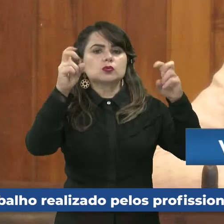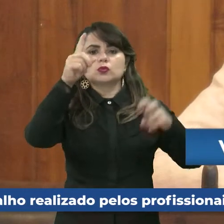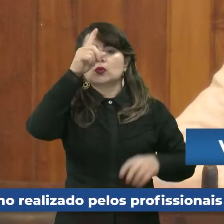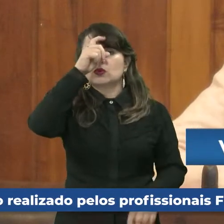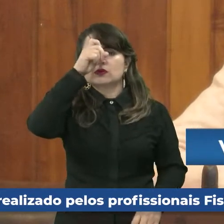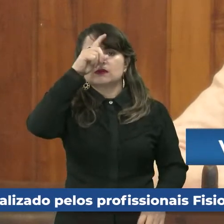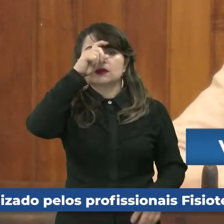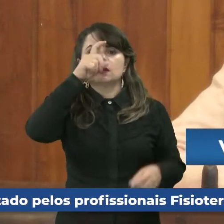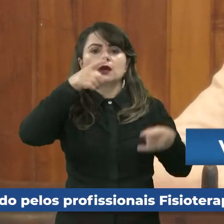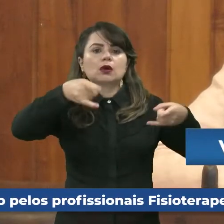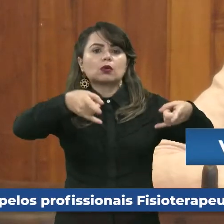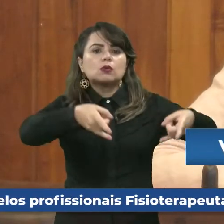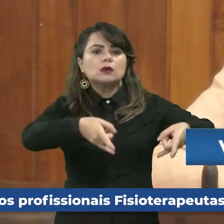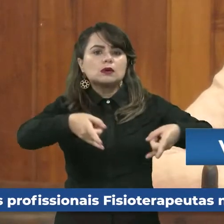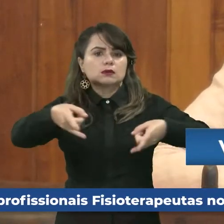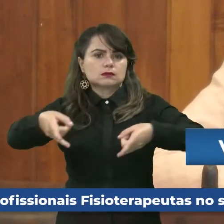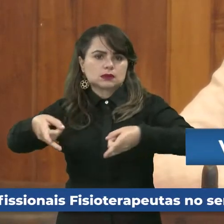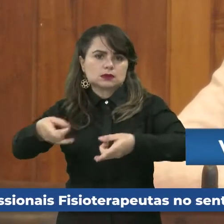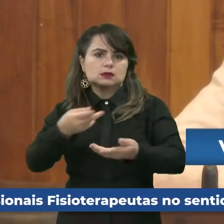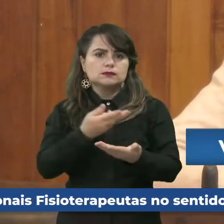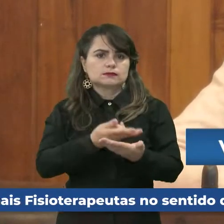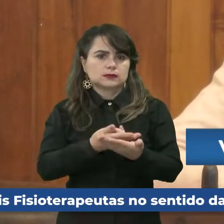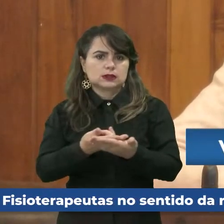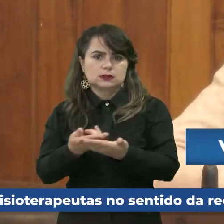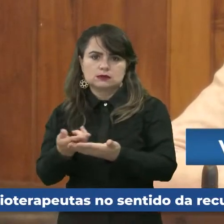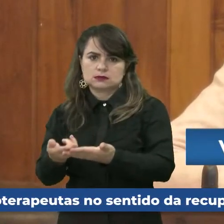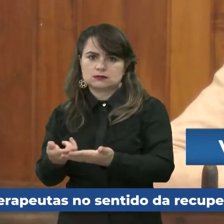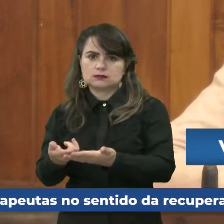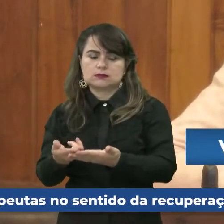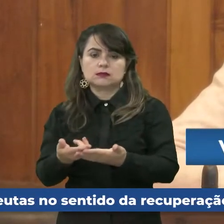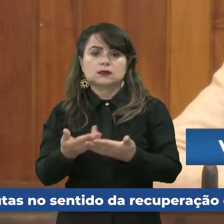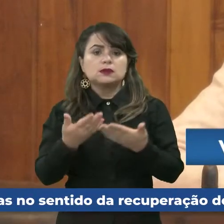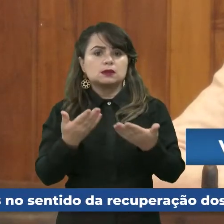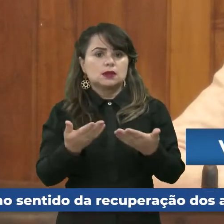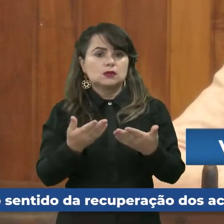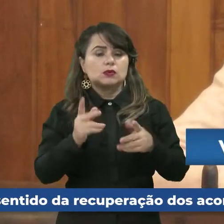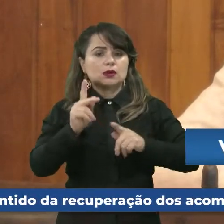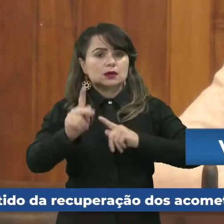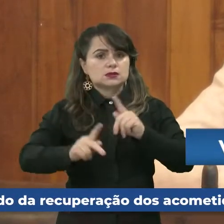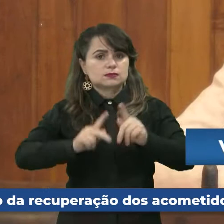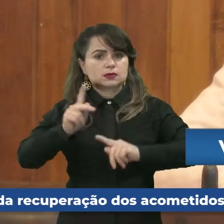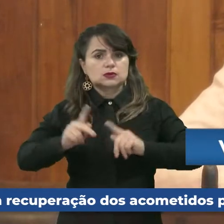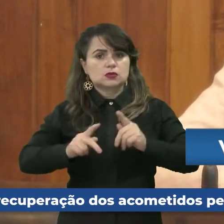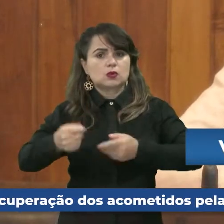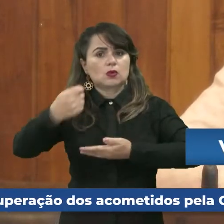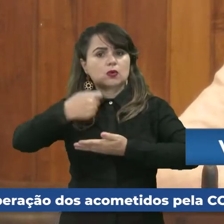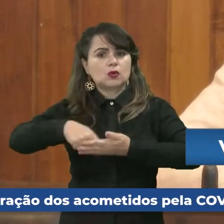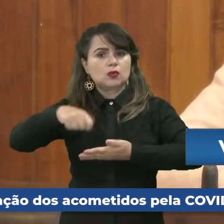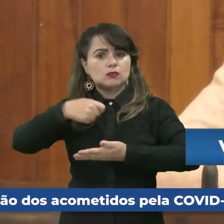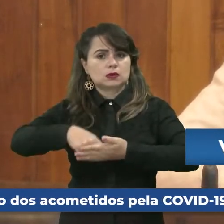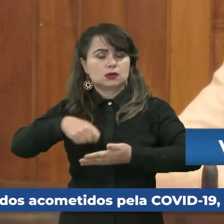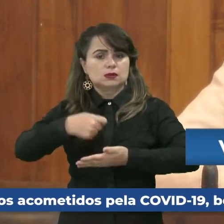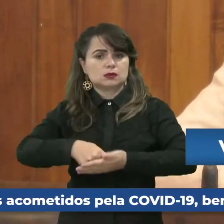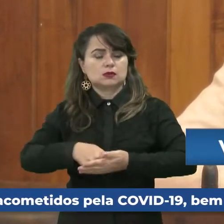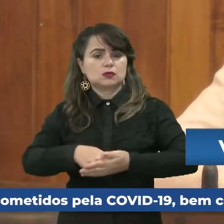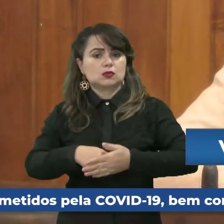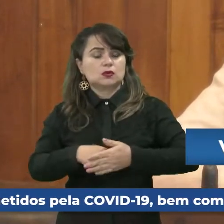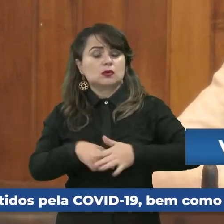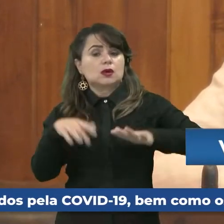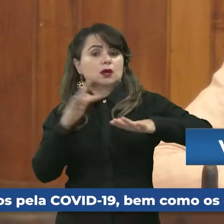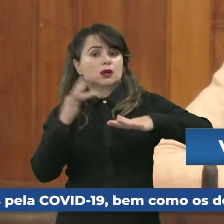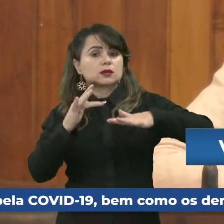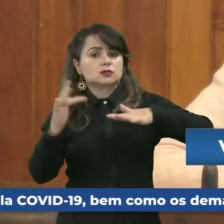pessoas cobrando leito. Pessoa entra nas nossas redes sociais, no Facebook,